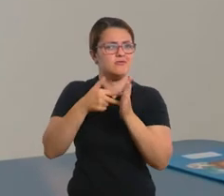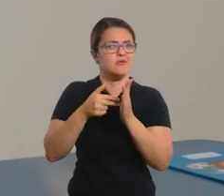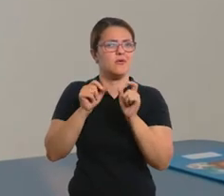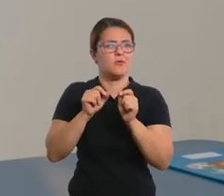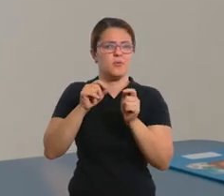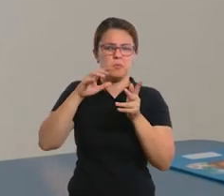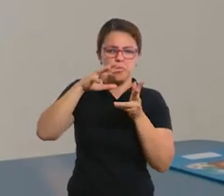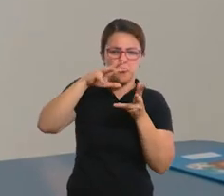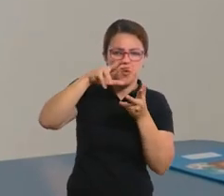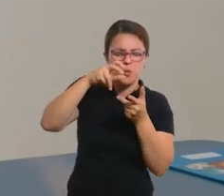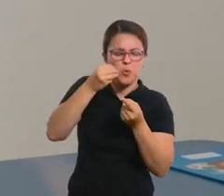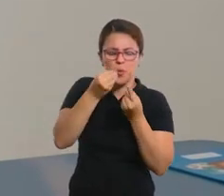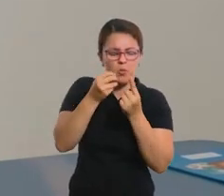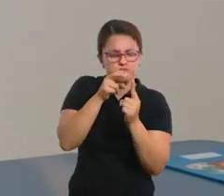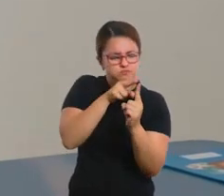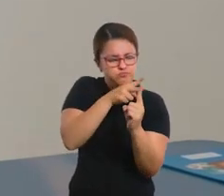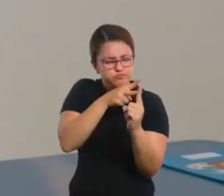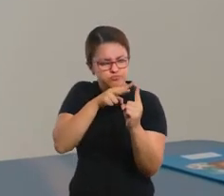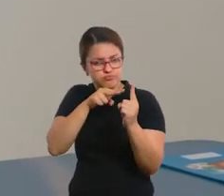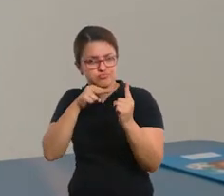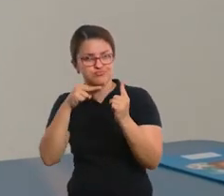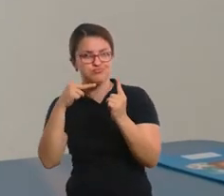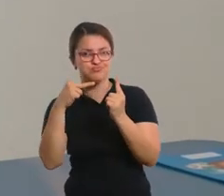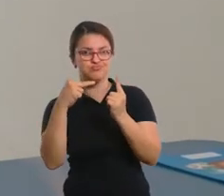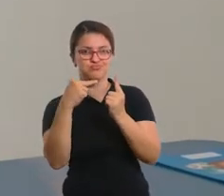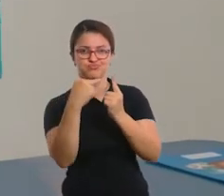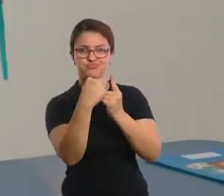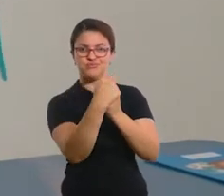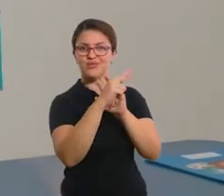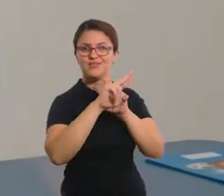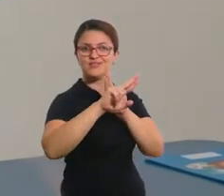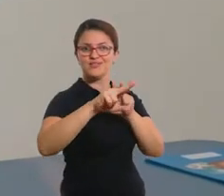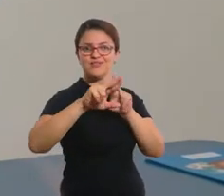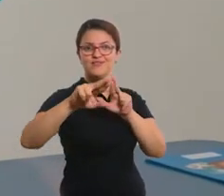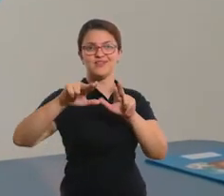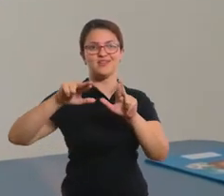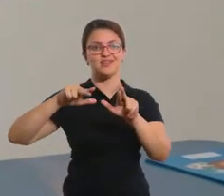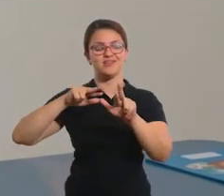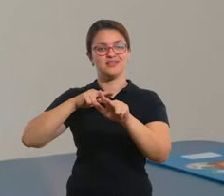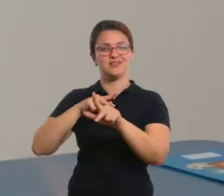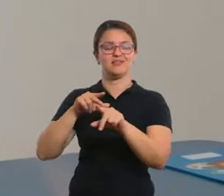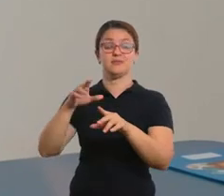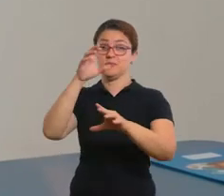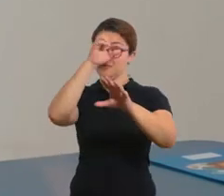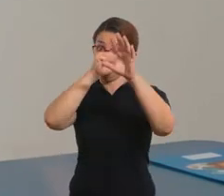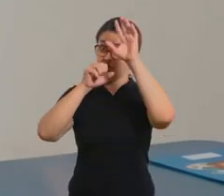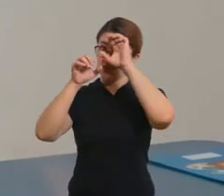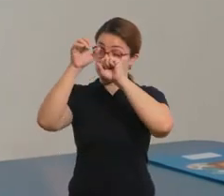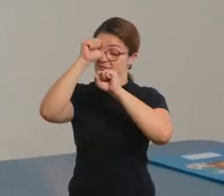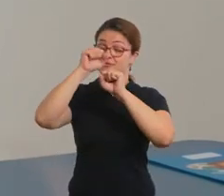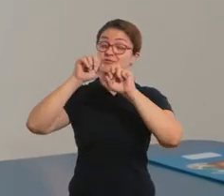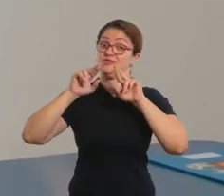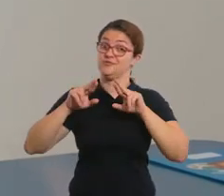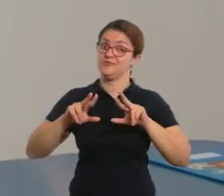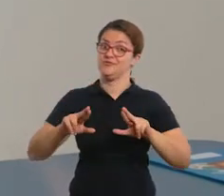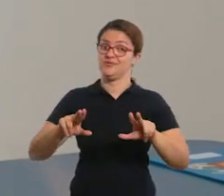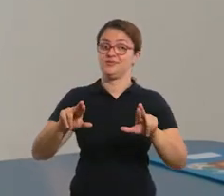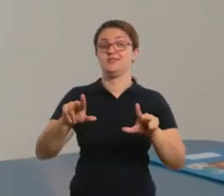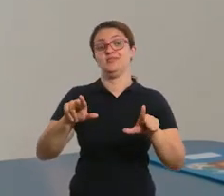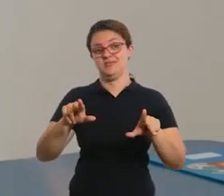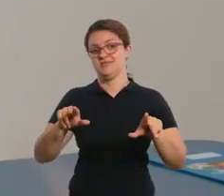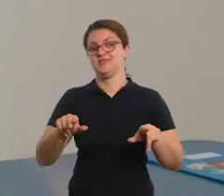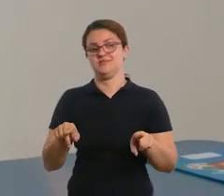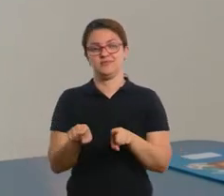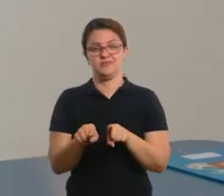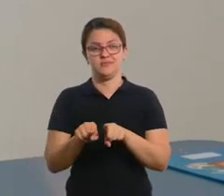de maneiras diferentes, aprendem de maneiras diferentes, têm tempos de aprendizagens diferentes e às vezes